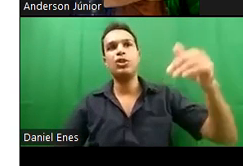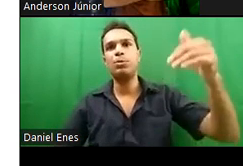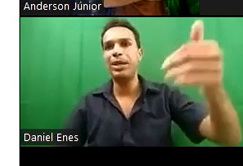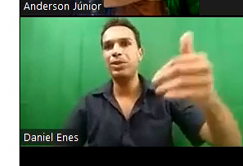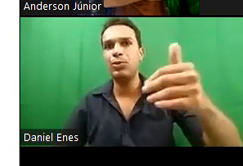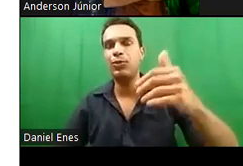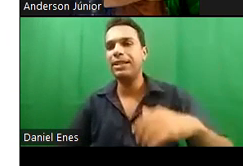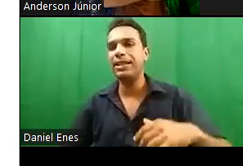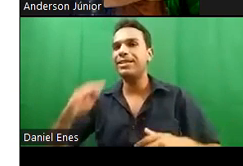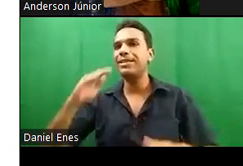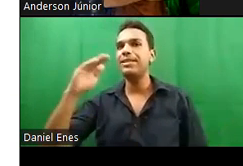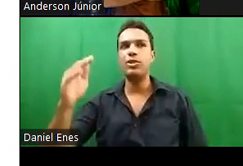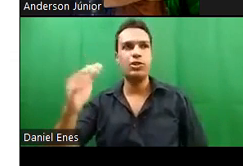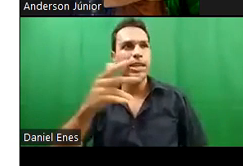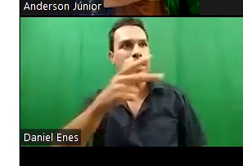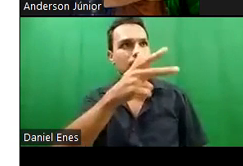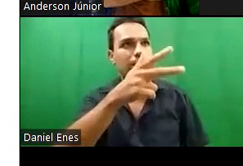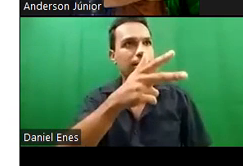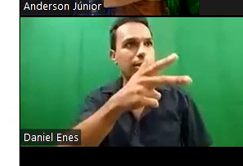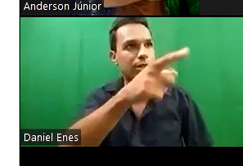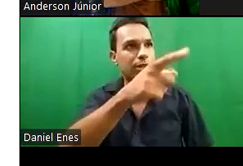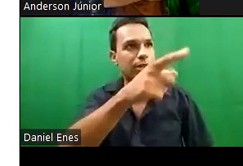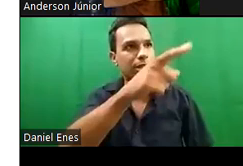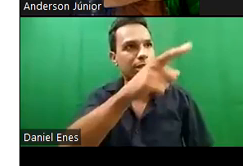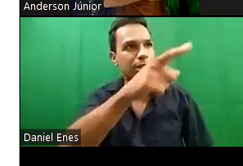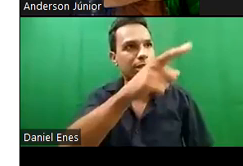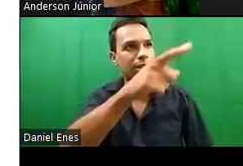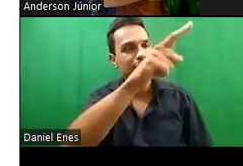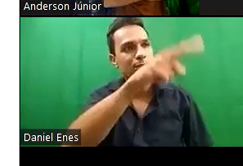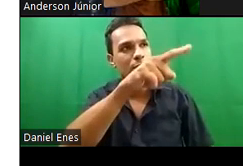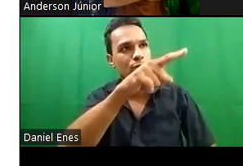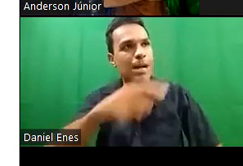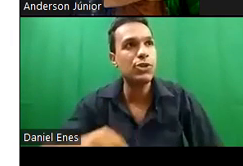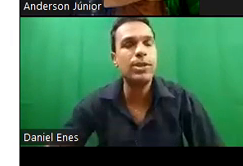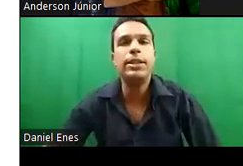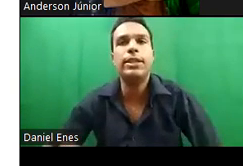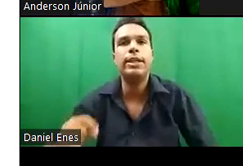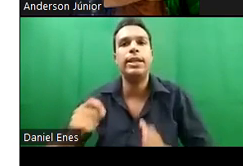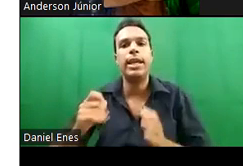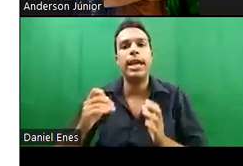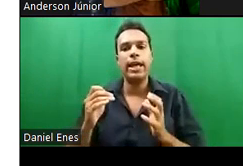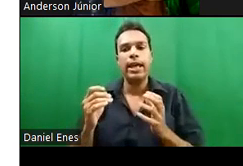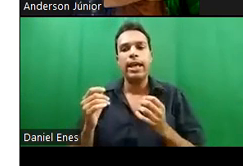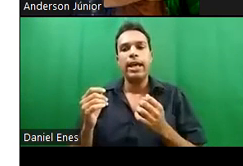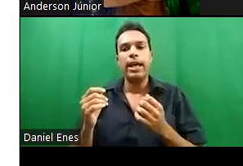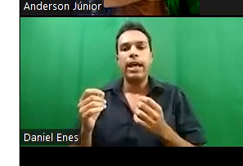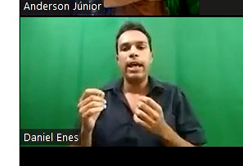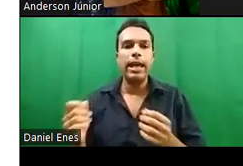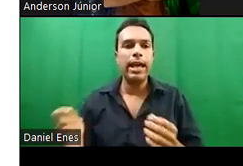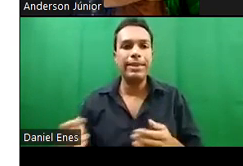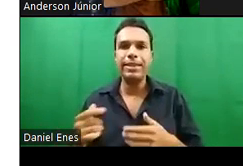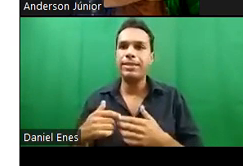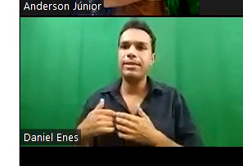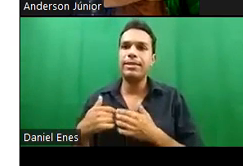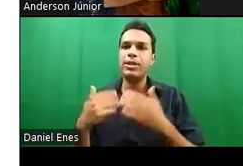com respeito. Eu falei da desinência de gênero aqui, esqueci de mencionar o de baixo ali, que é